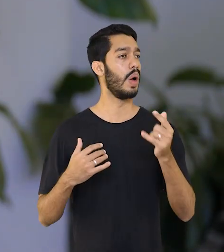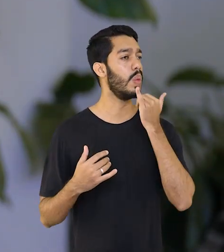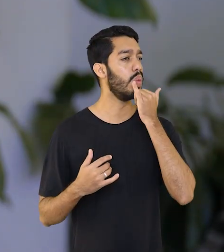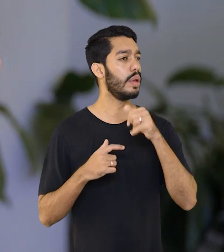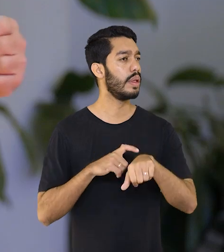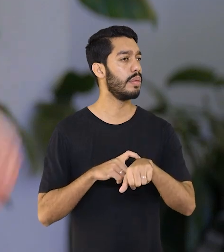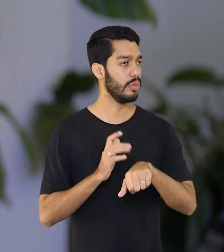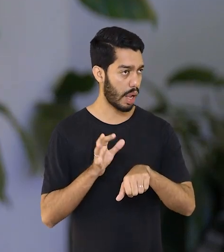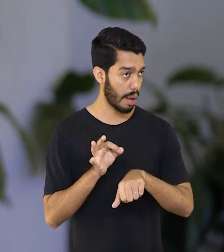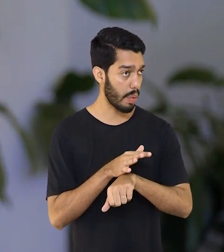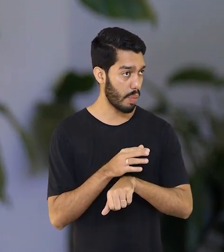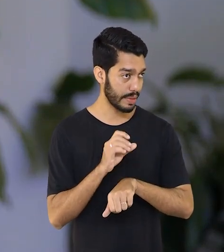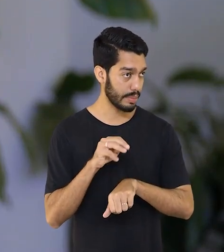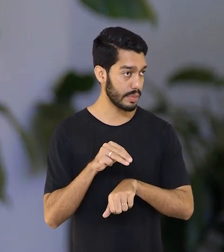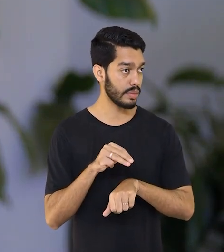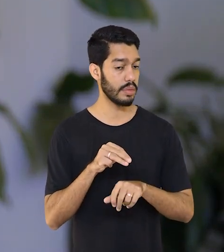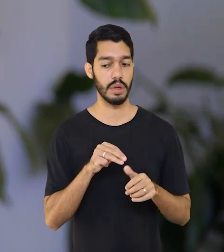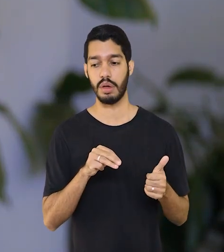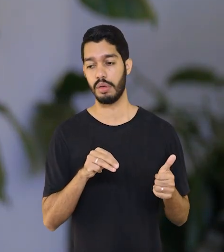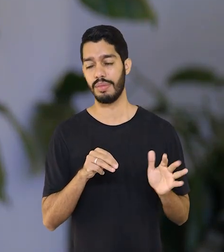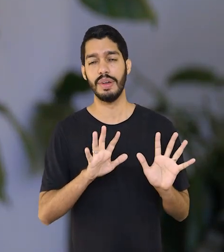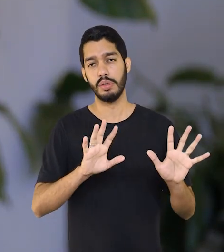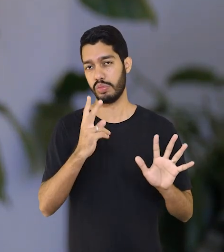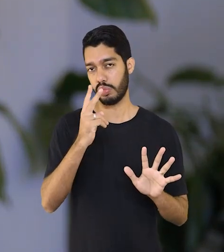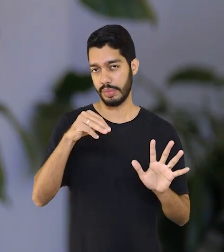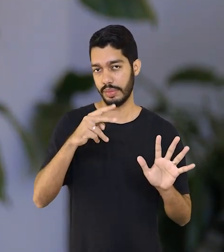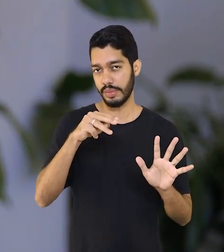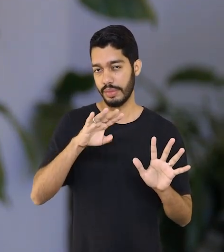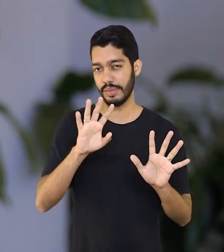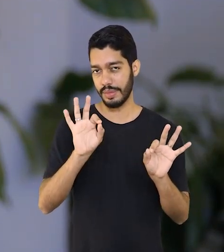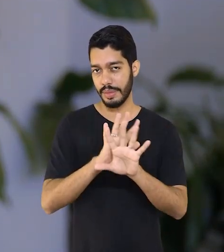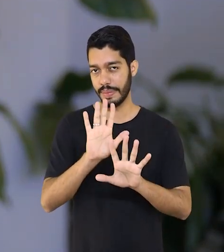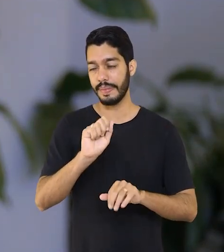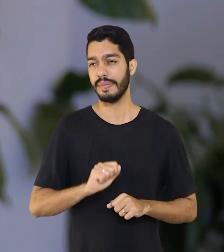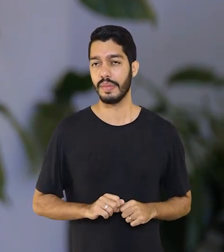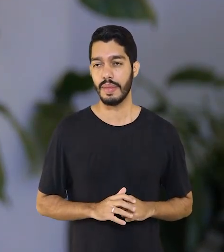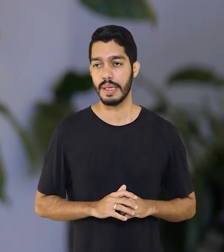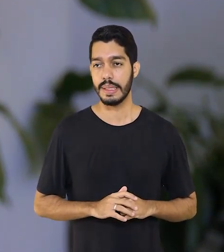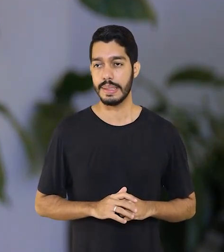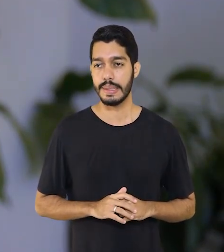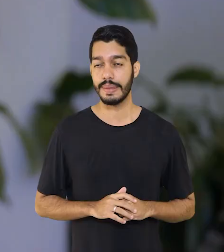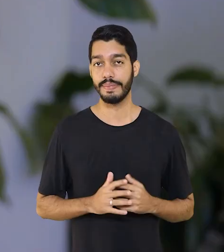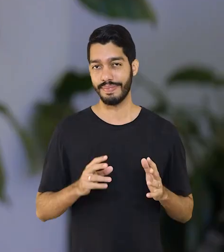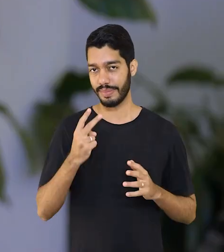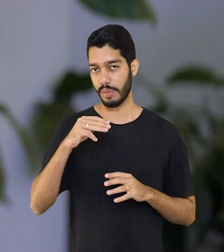Durante... Quanto tempo tem, Rafael? Já terminou os 10? Então, vou 2 minutinhos,